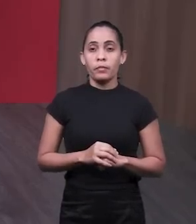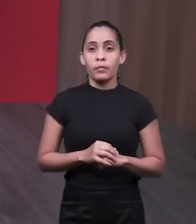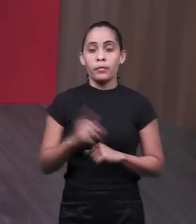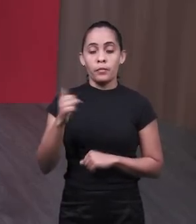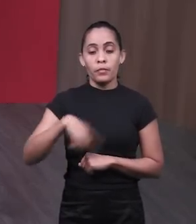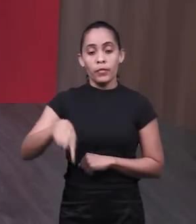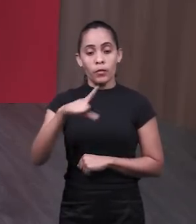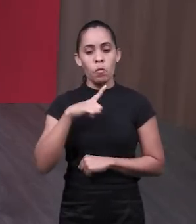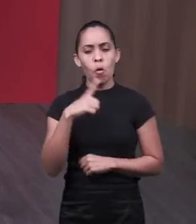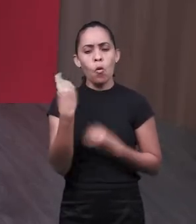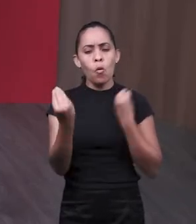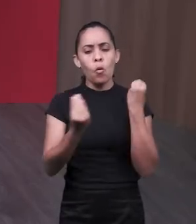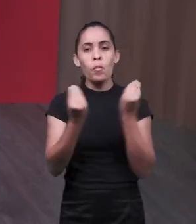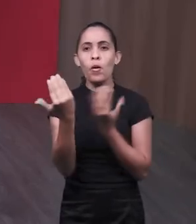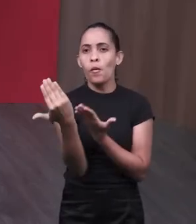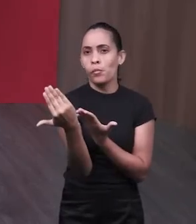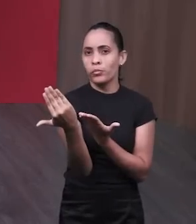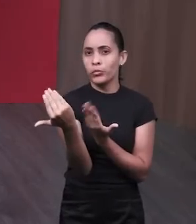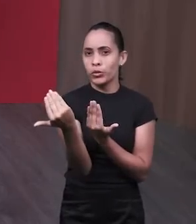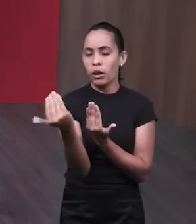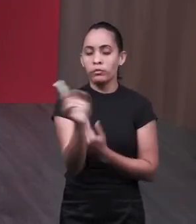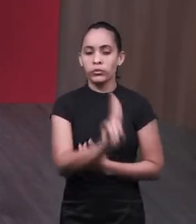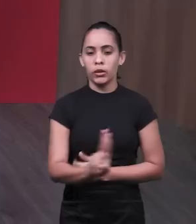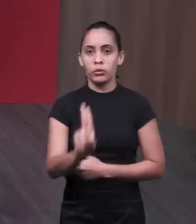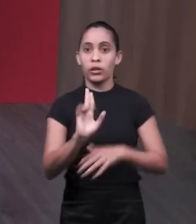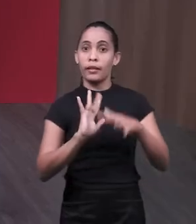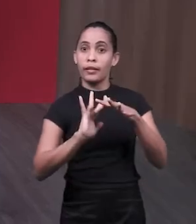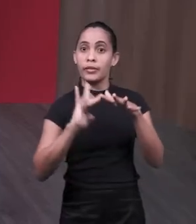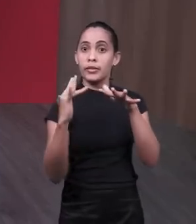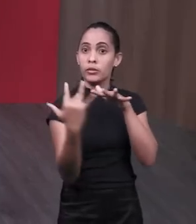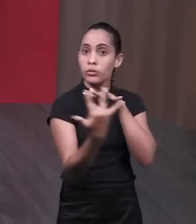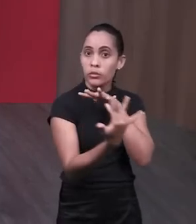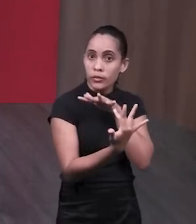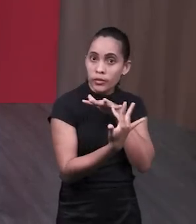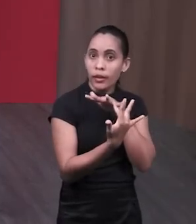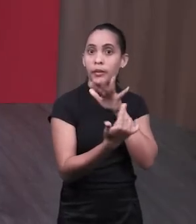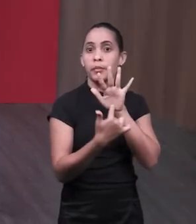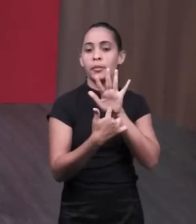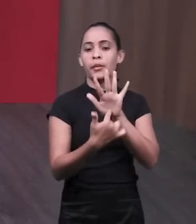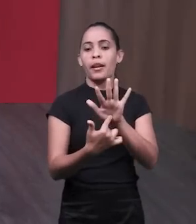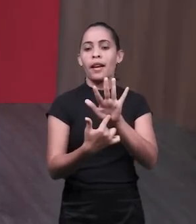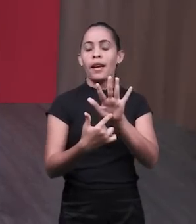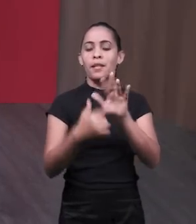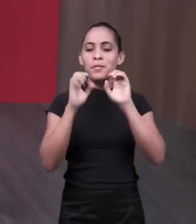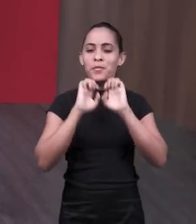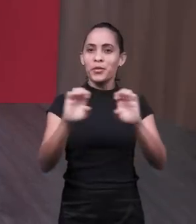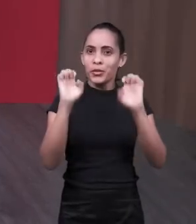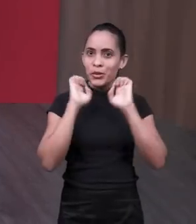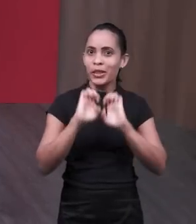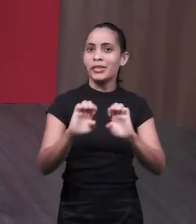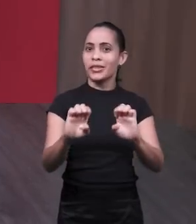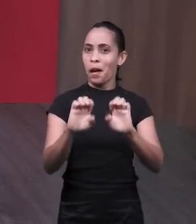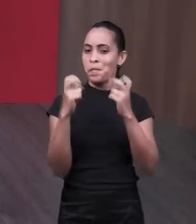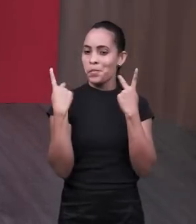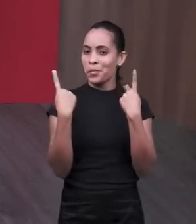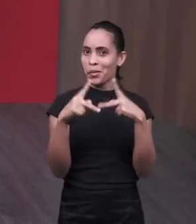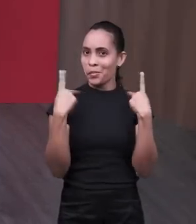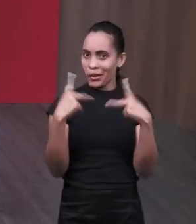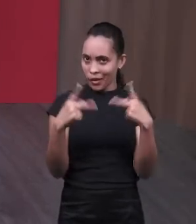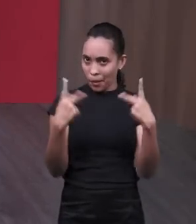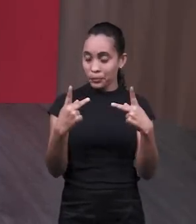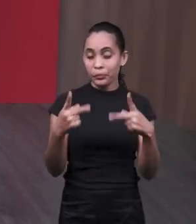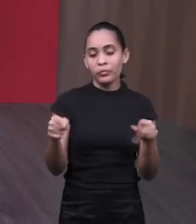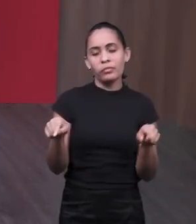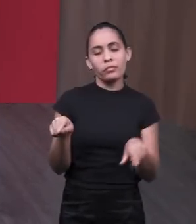muito forte, como os jovens estão usando as redes sociais para falarem do Senhor, para pregarem o